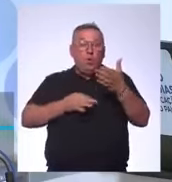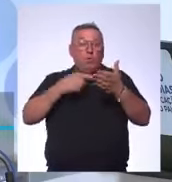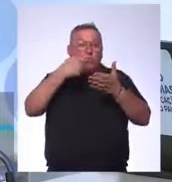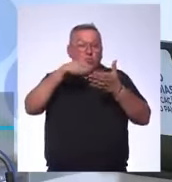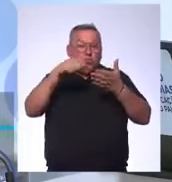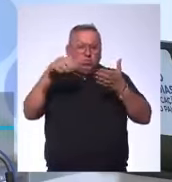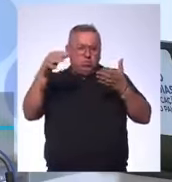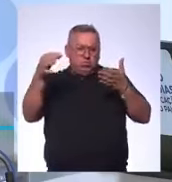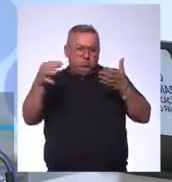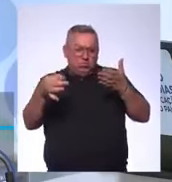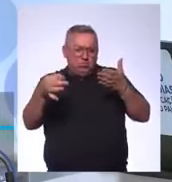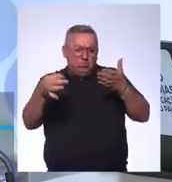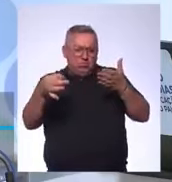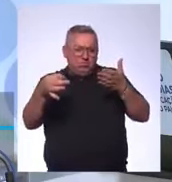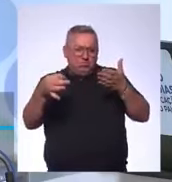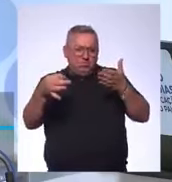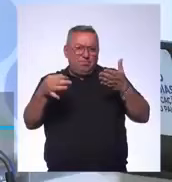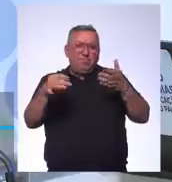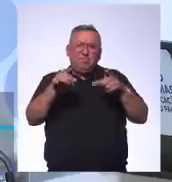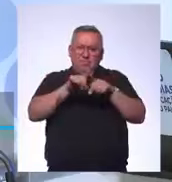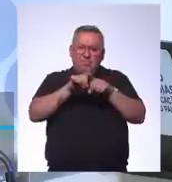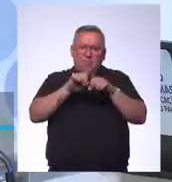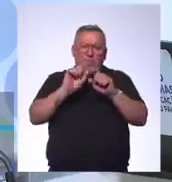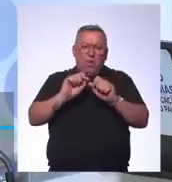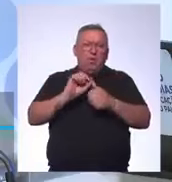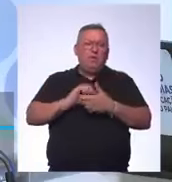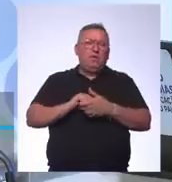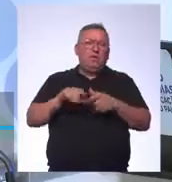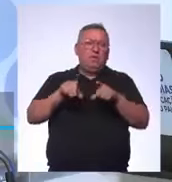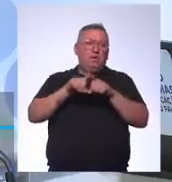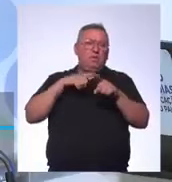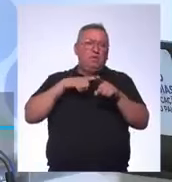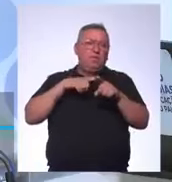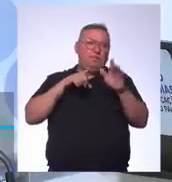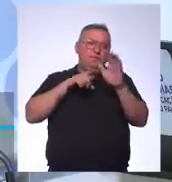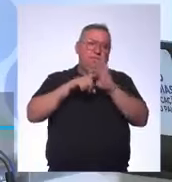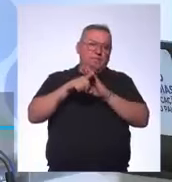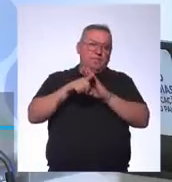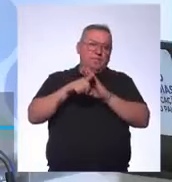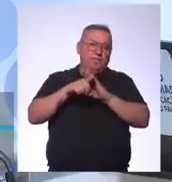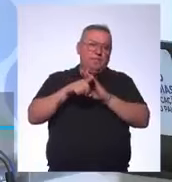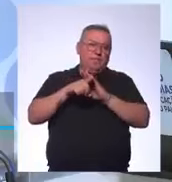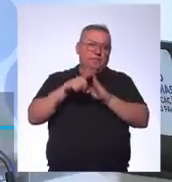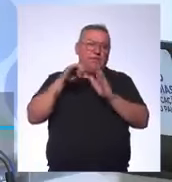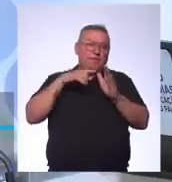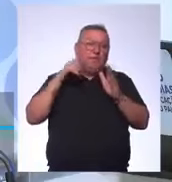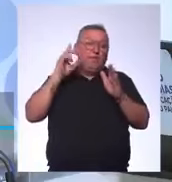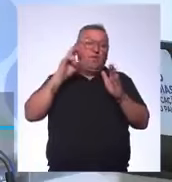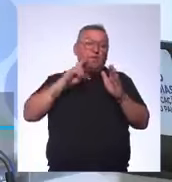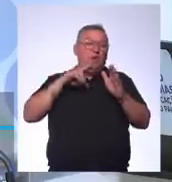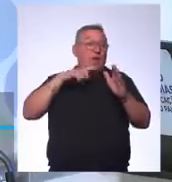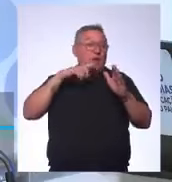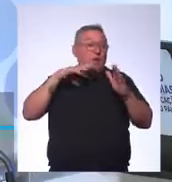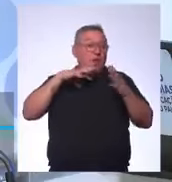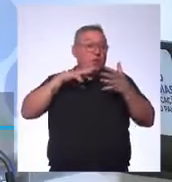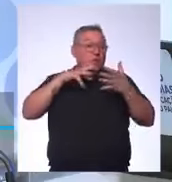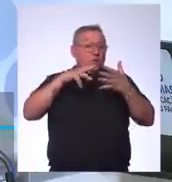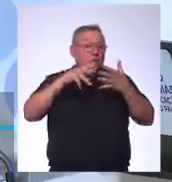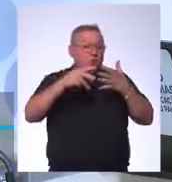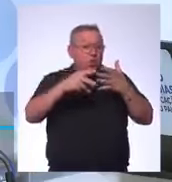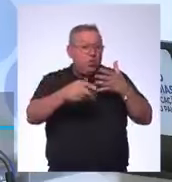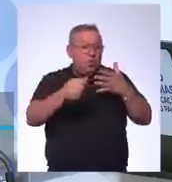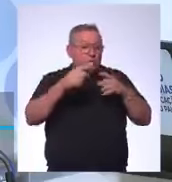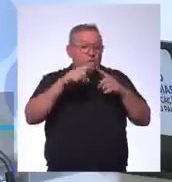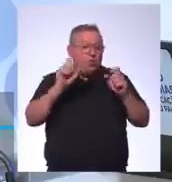ortografia correta? Ok, pode ser essa alteração. Embora eu tivesse perguntado assim, se eu tinha contemplado todos ou se algum havia